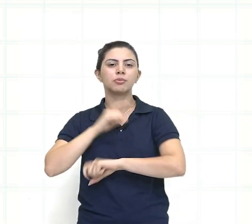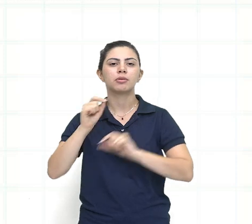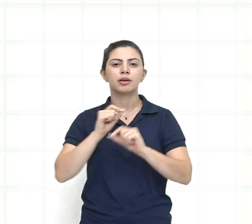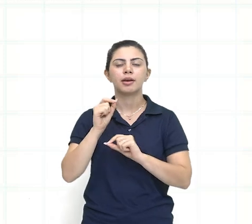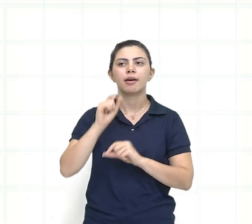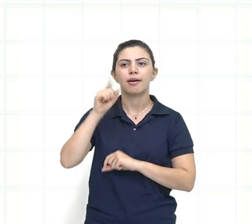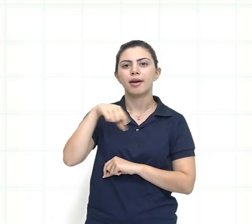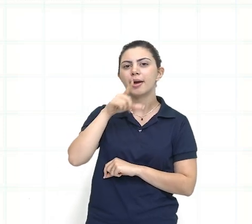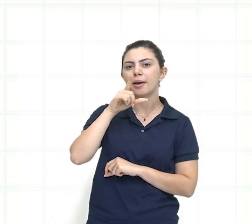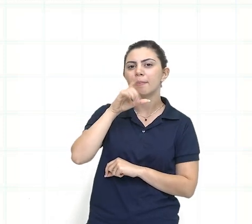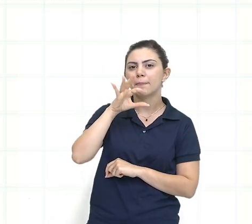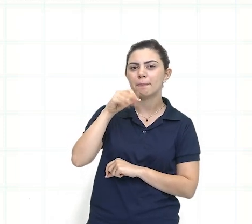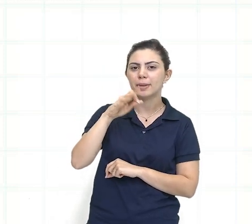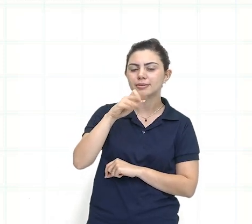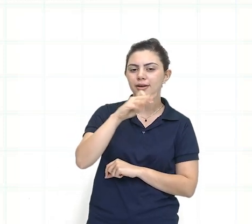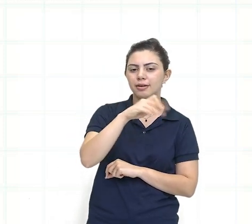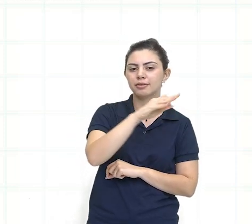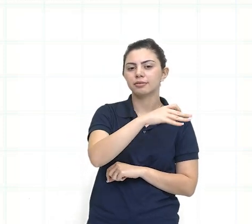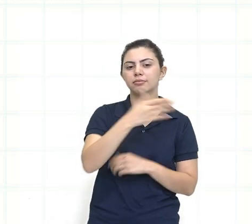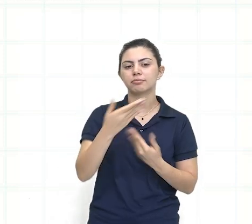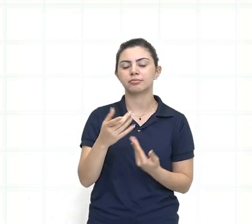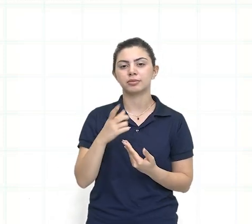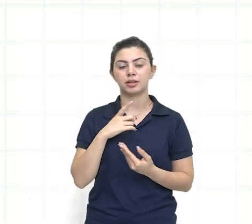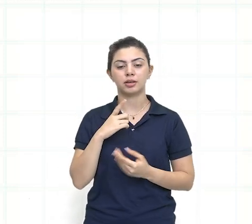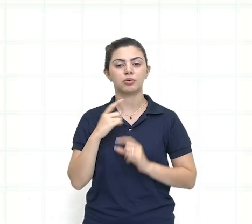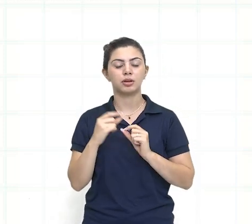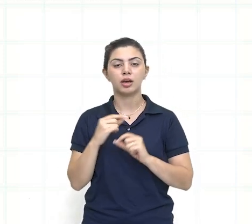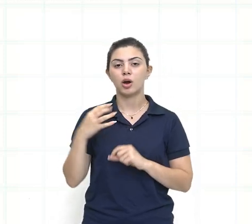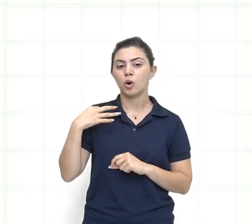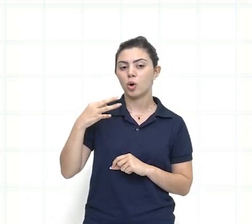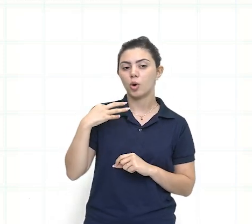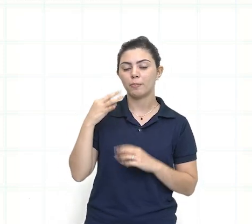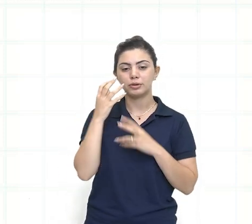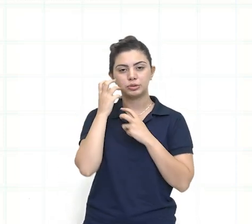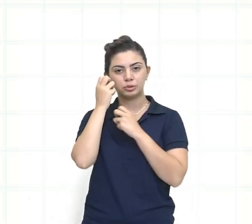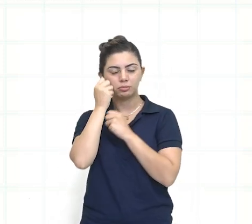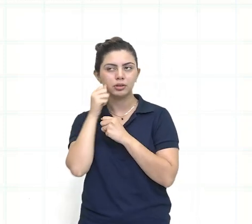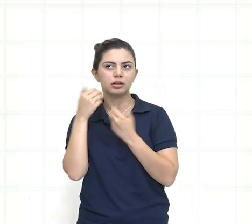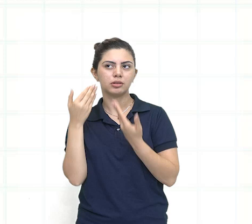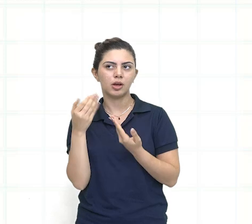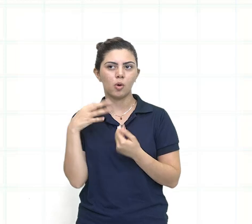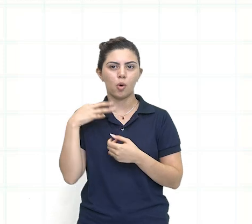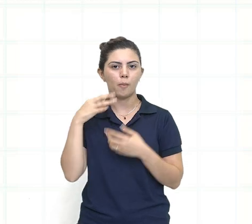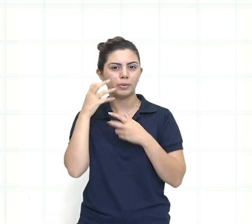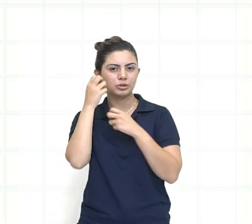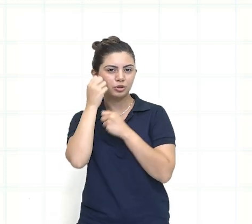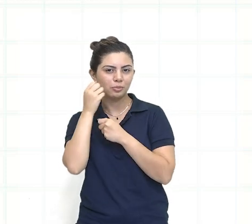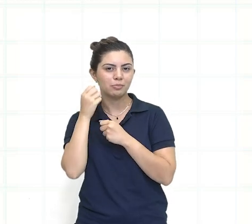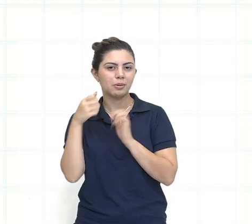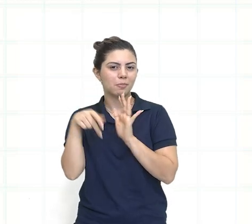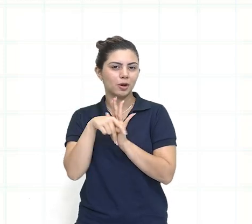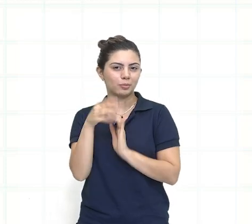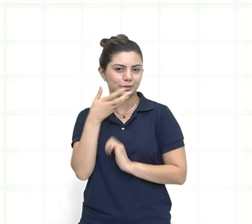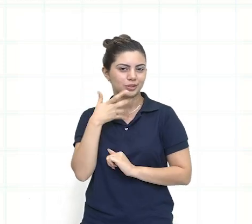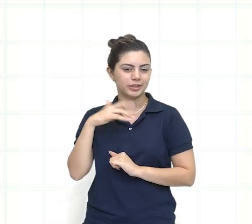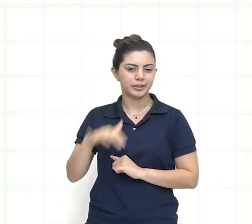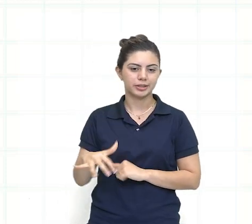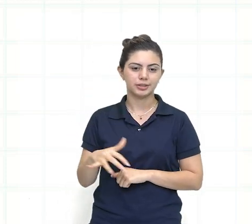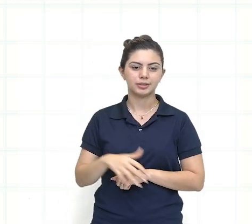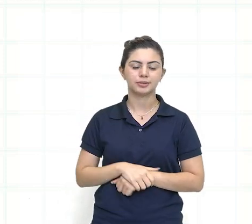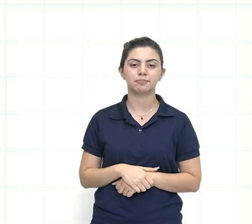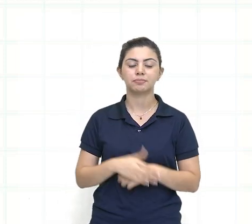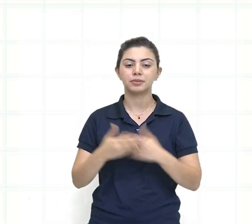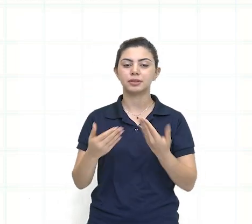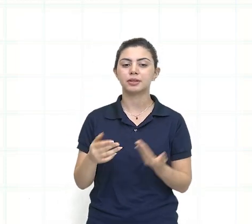passarinho, não é? Pijama de flanela, observe que pijama, geralmente as crianças usam muito pijama, né? Na panela